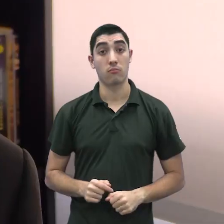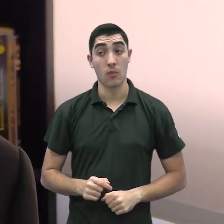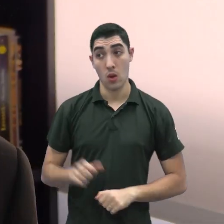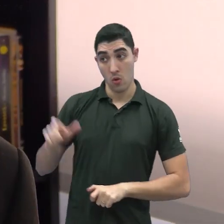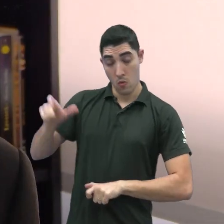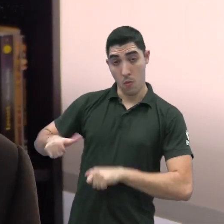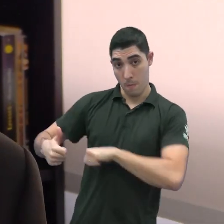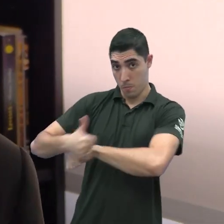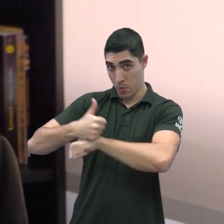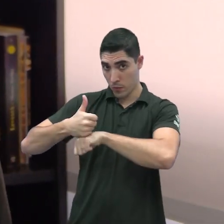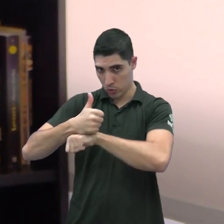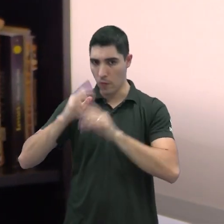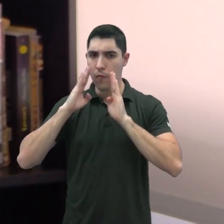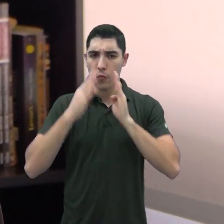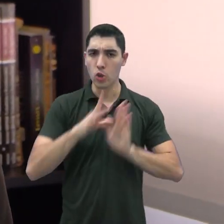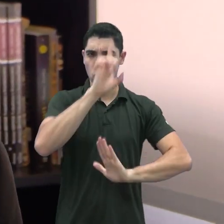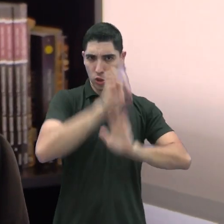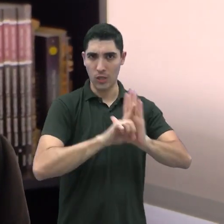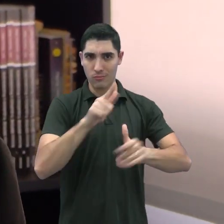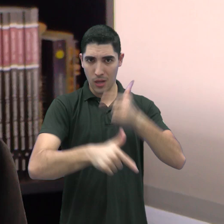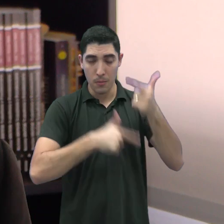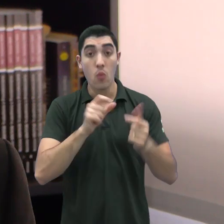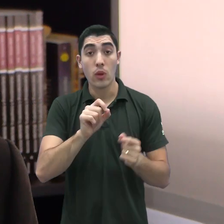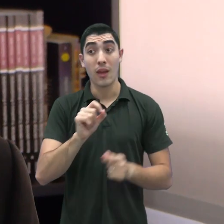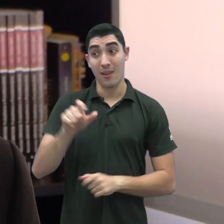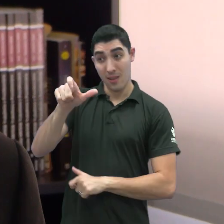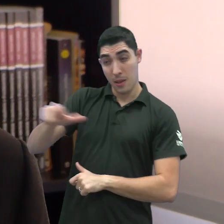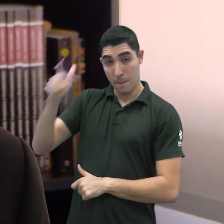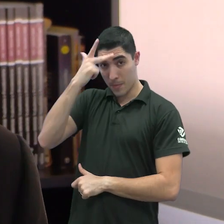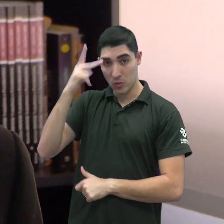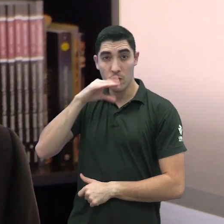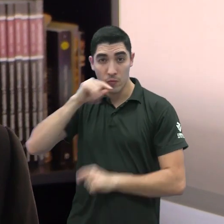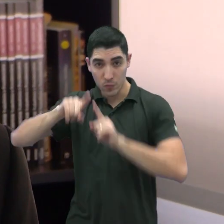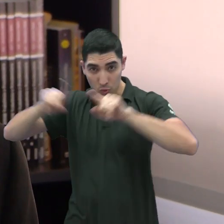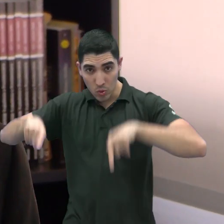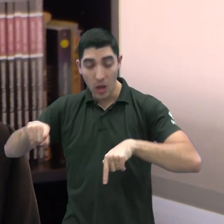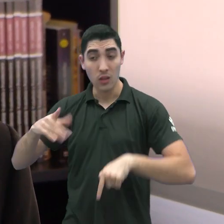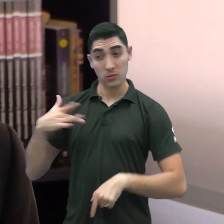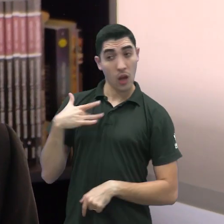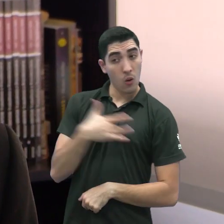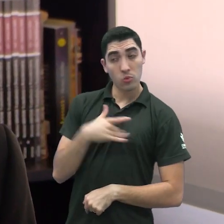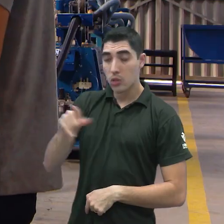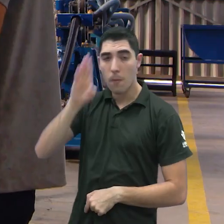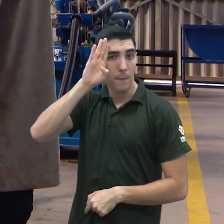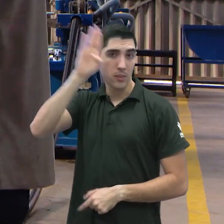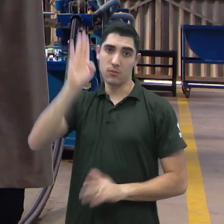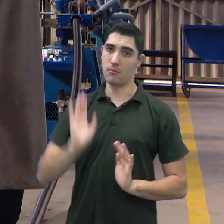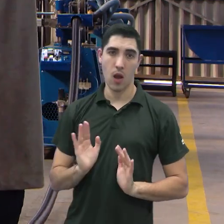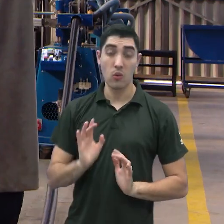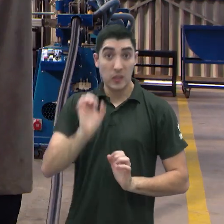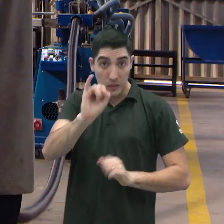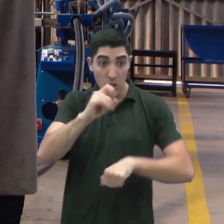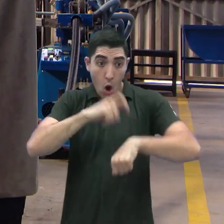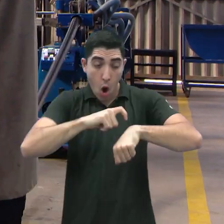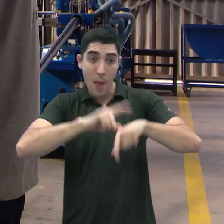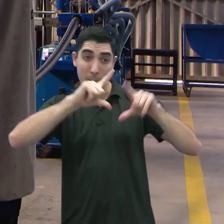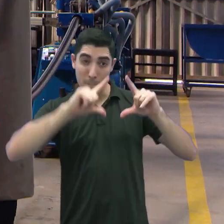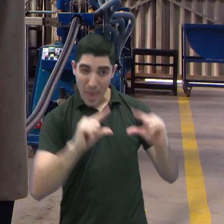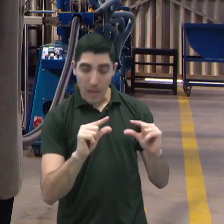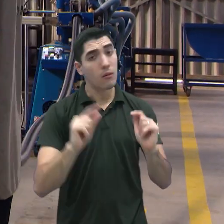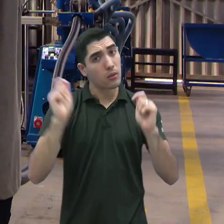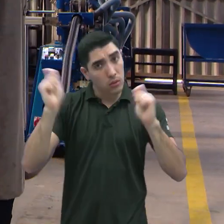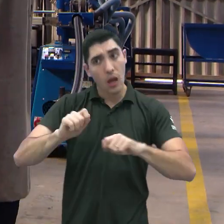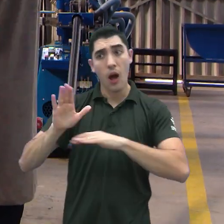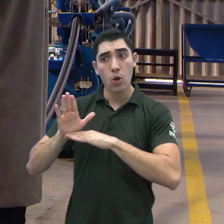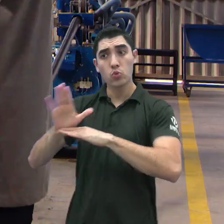cima. Especialistas em direito trabalhista reforçam que a saúde do trabalhador deve ser prioridade. Jornadas menores, segundo eles,